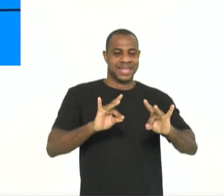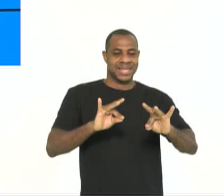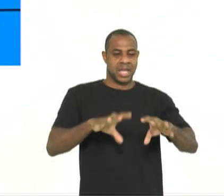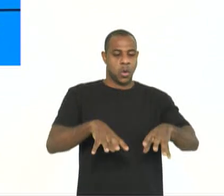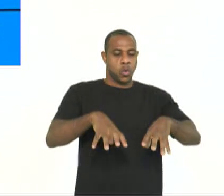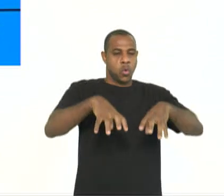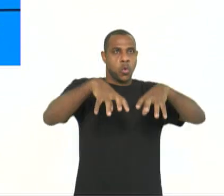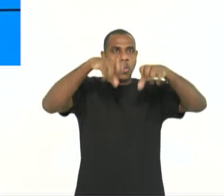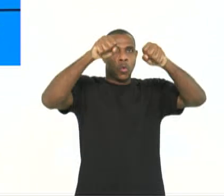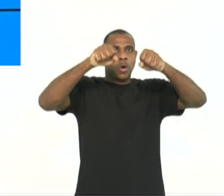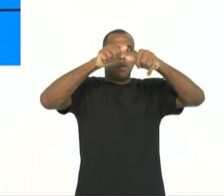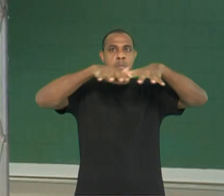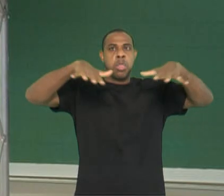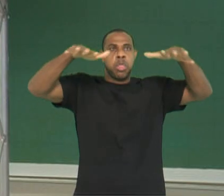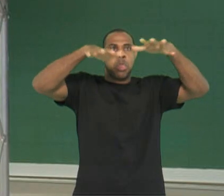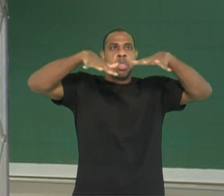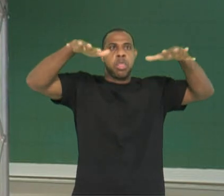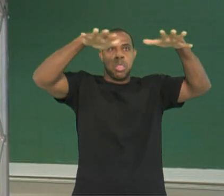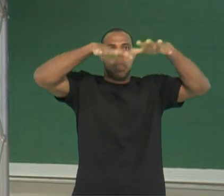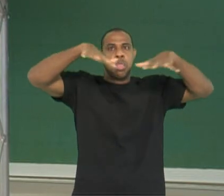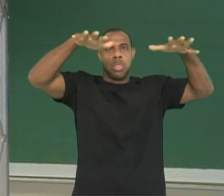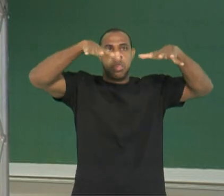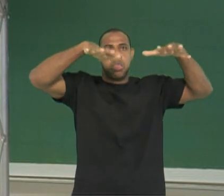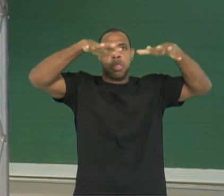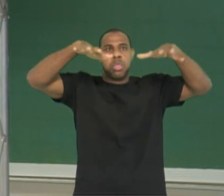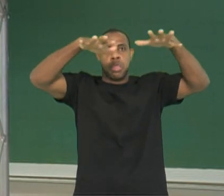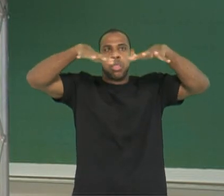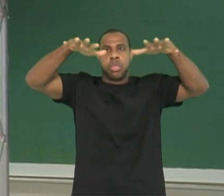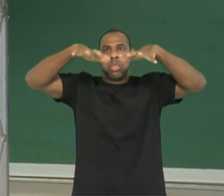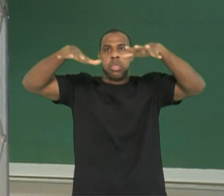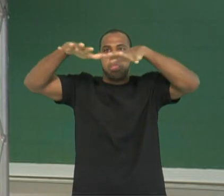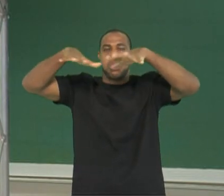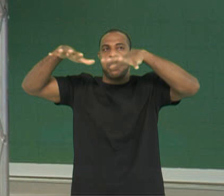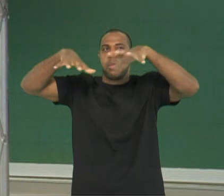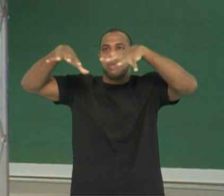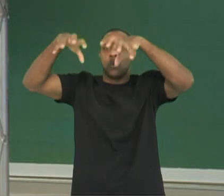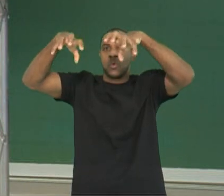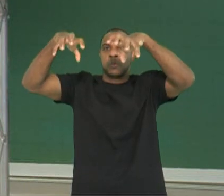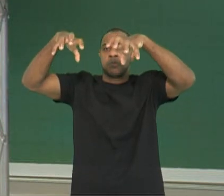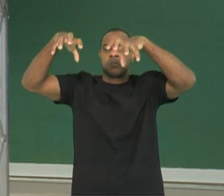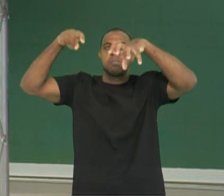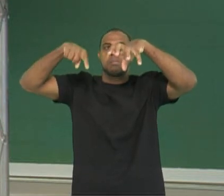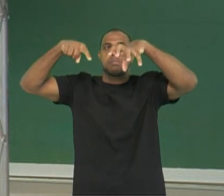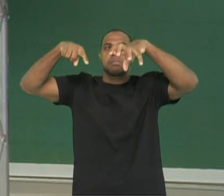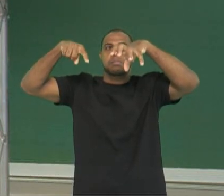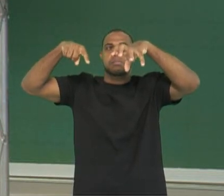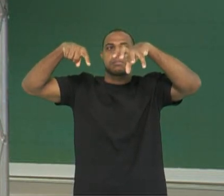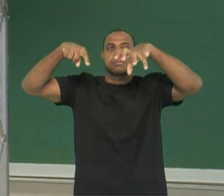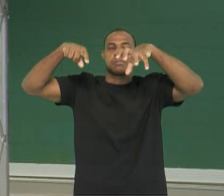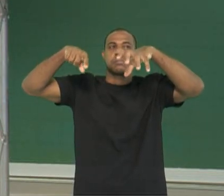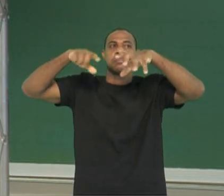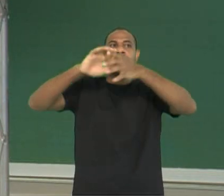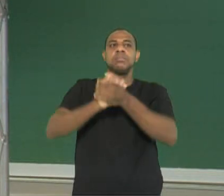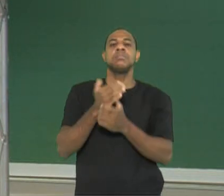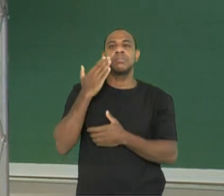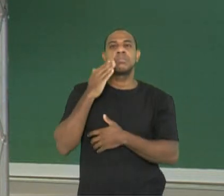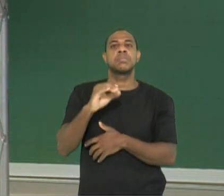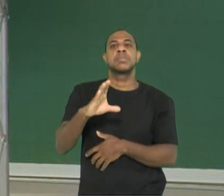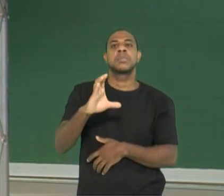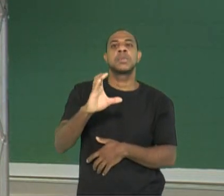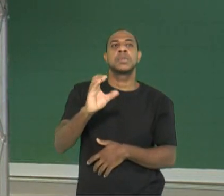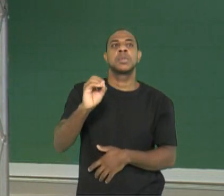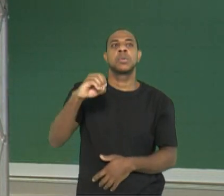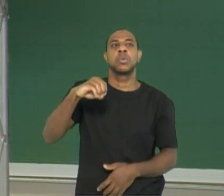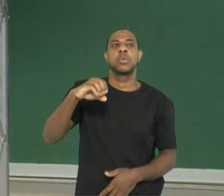e forma as nuvens, que resultam no processo de condensação, identificado ali com o número,